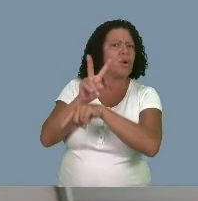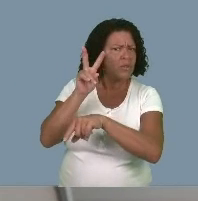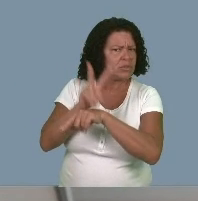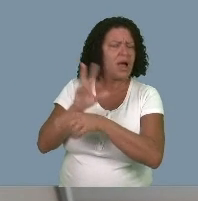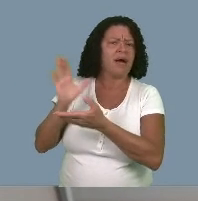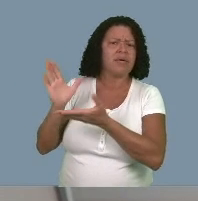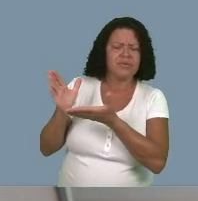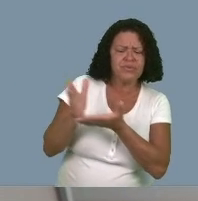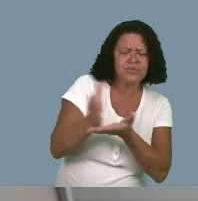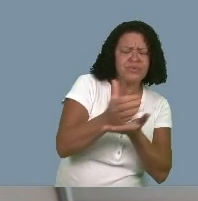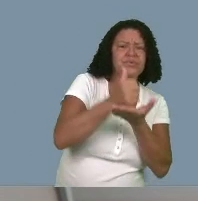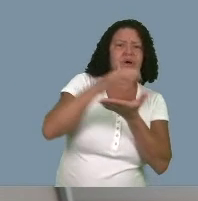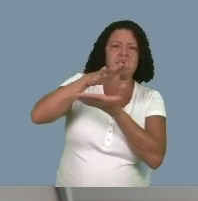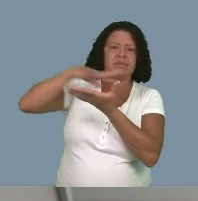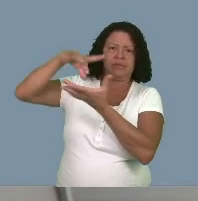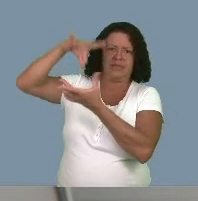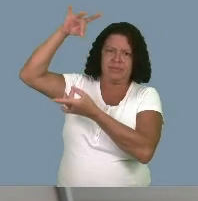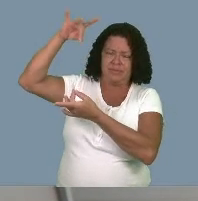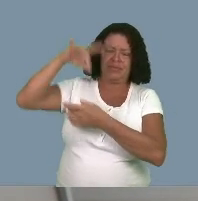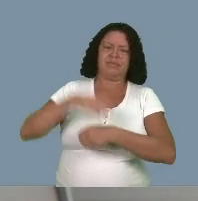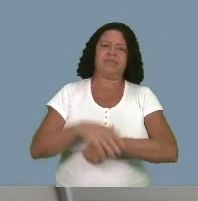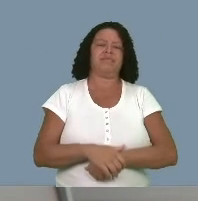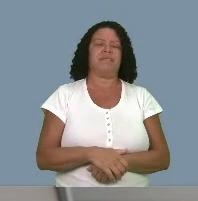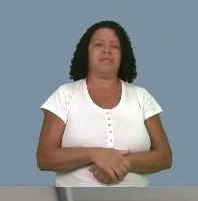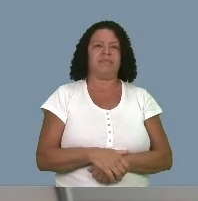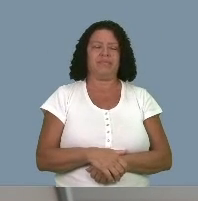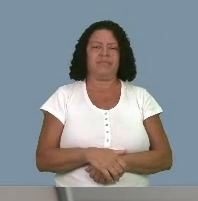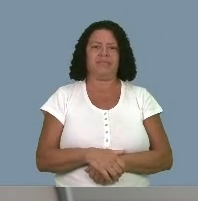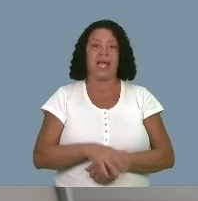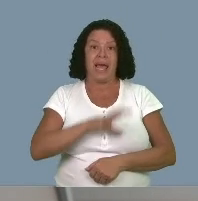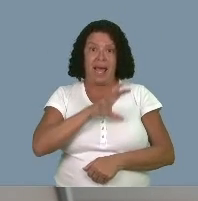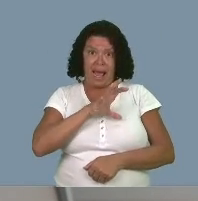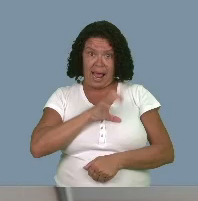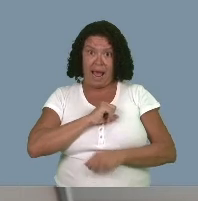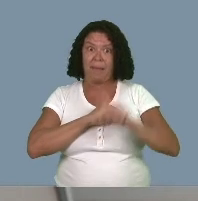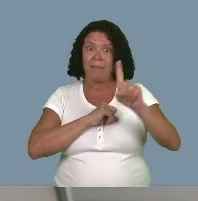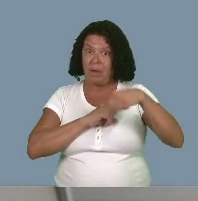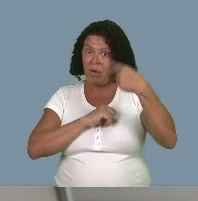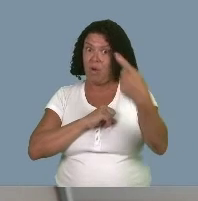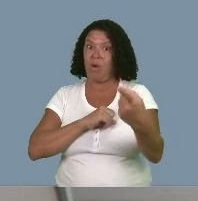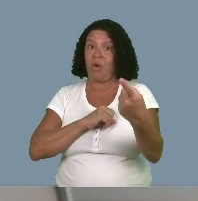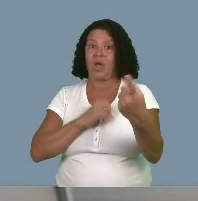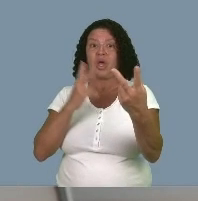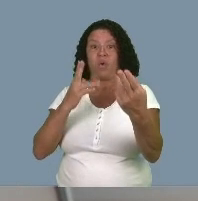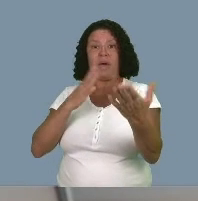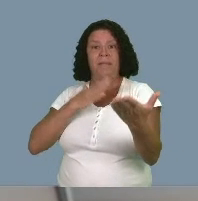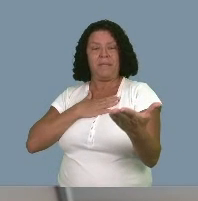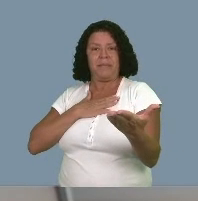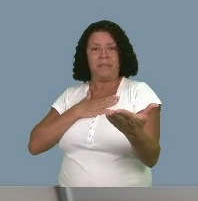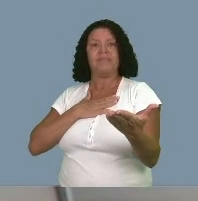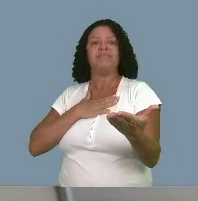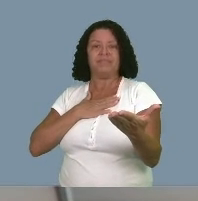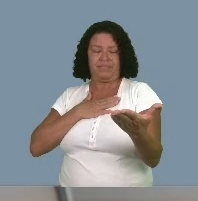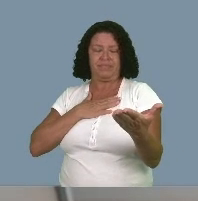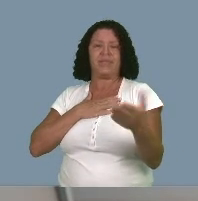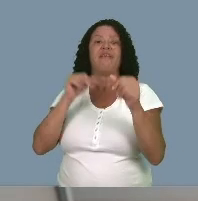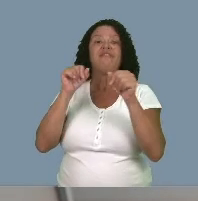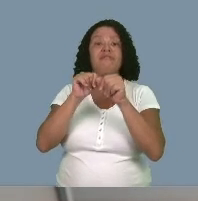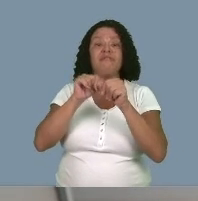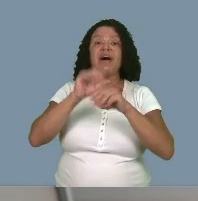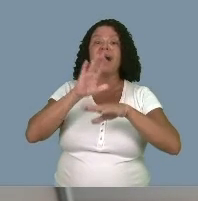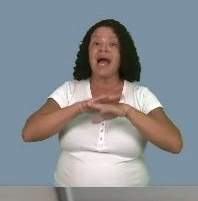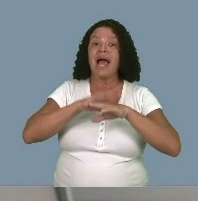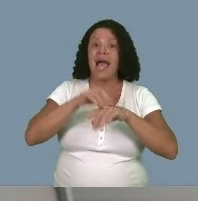acolhido pela espiritualidade. Amar ao próximo como a ti mesmo. Fazer o